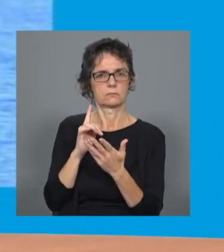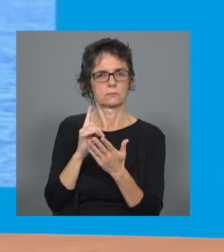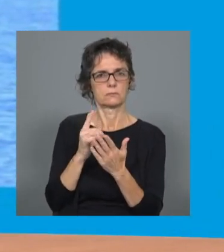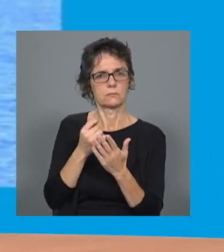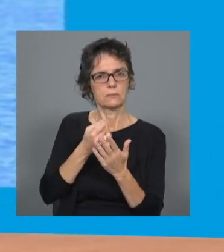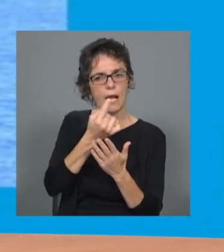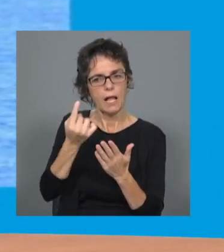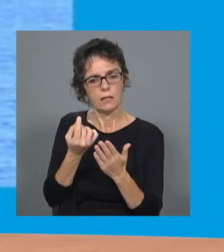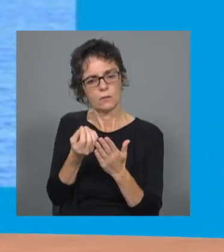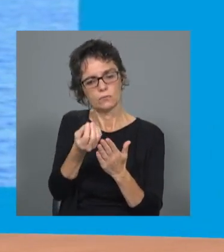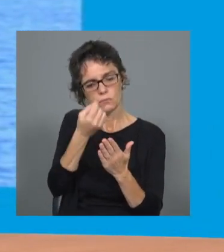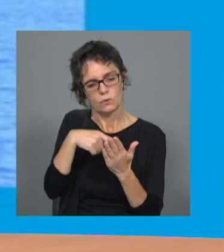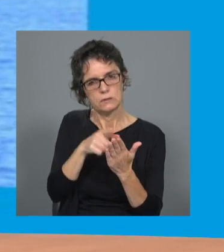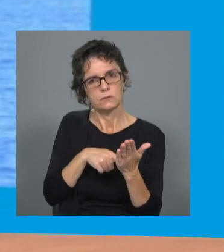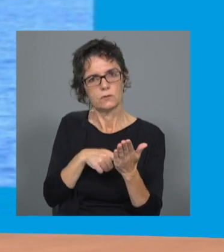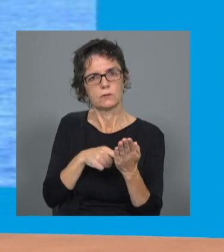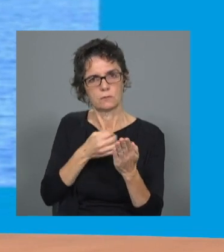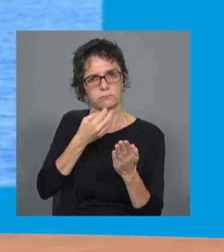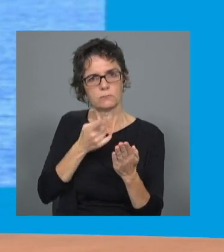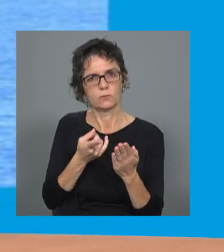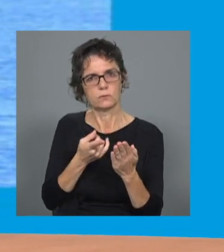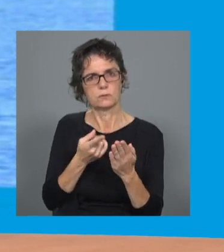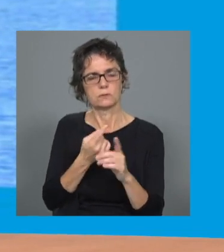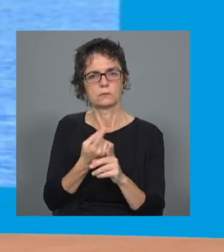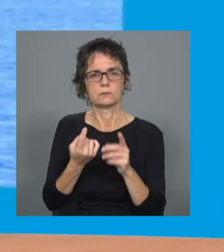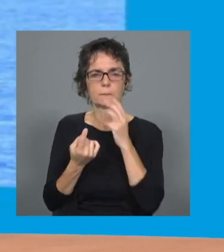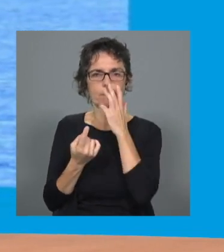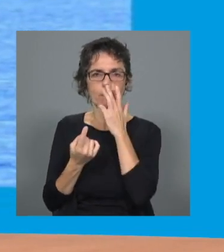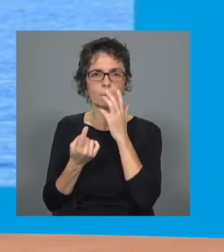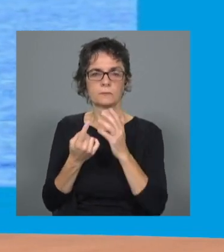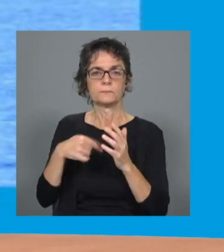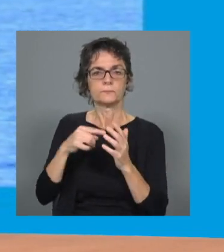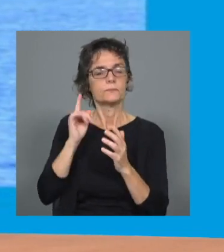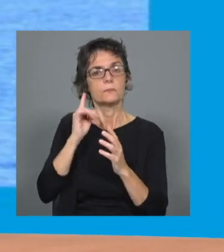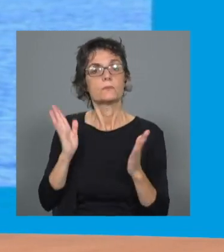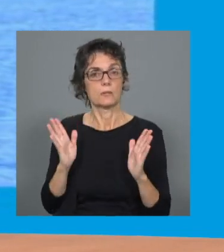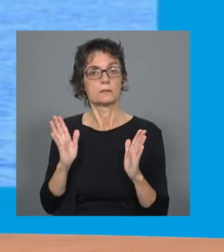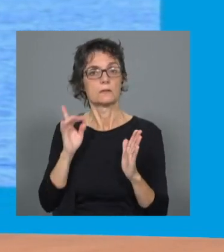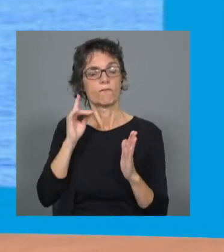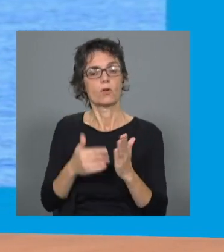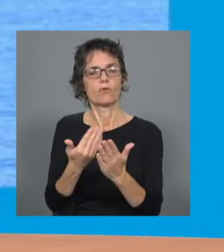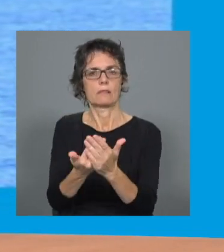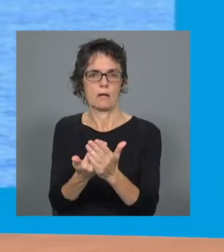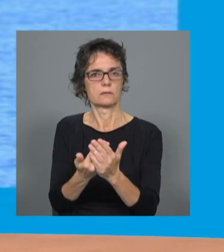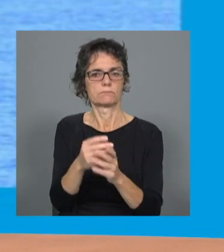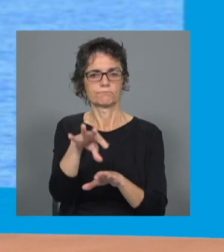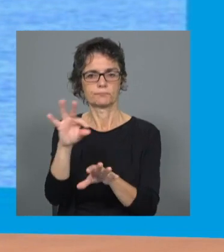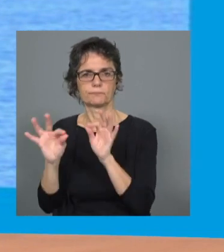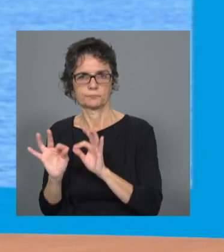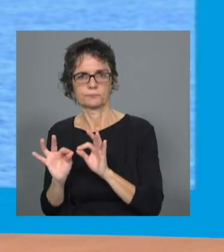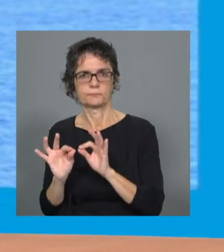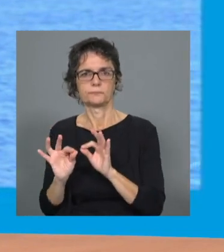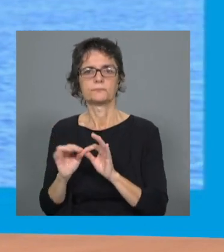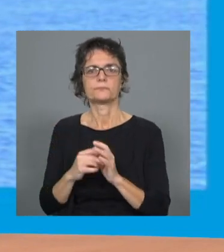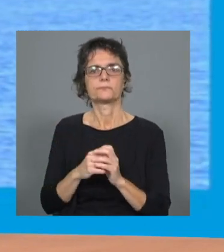próprios questionamos perante a velocidade com que as coisas se vão posicionando. E esse, de facto, traz e os outros também,